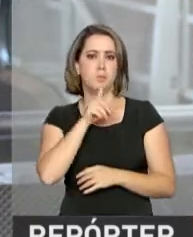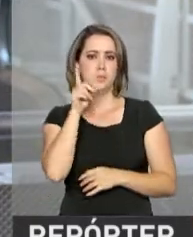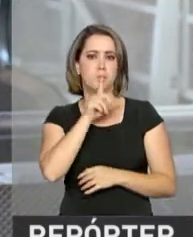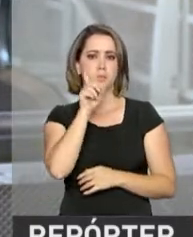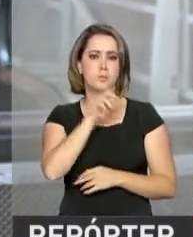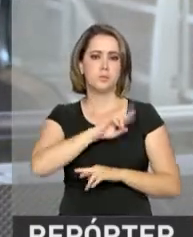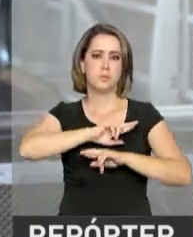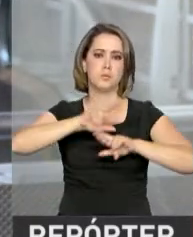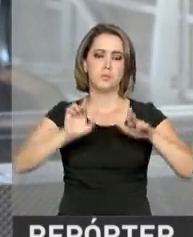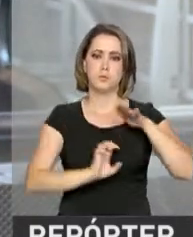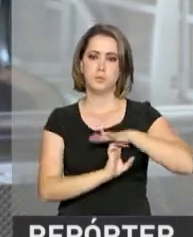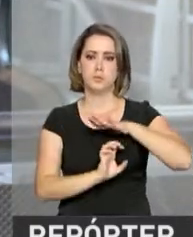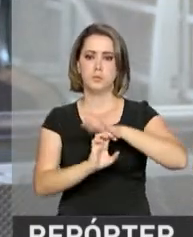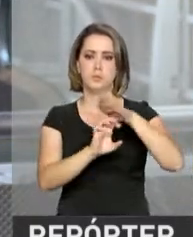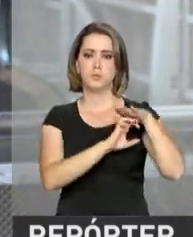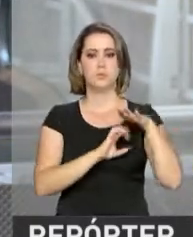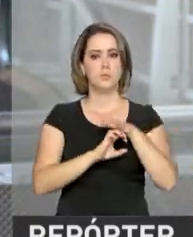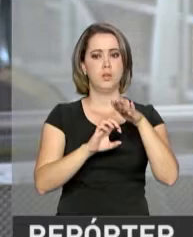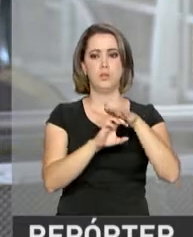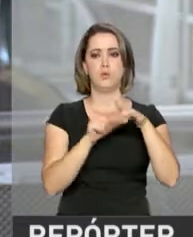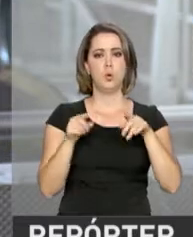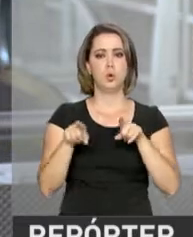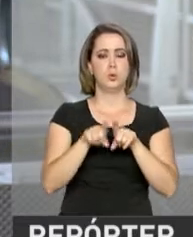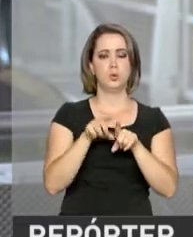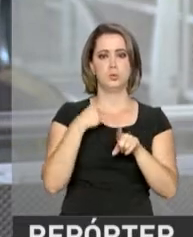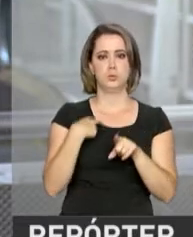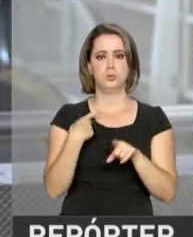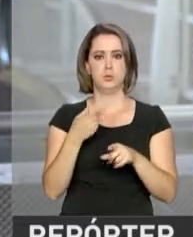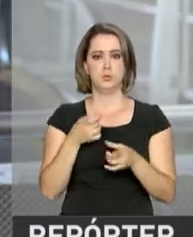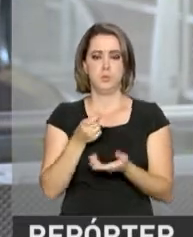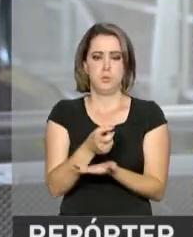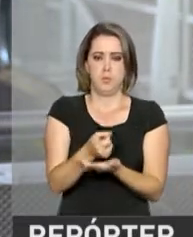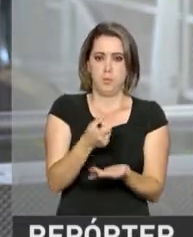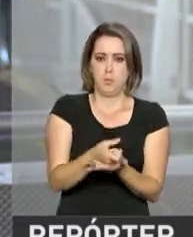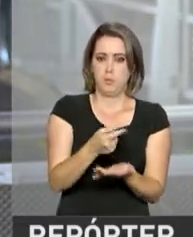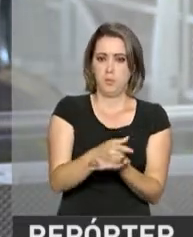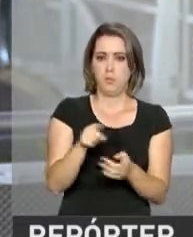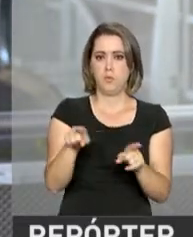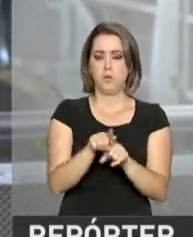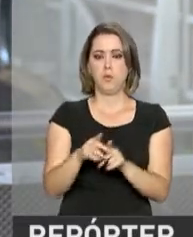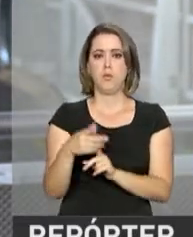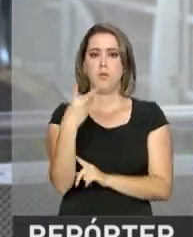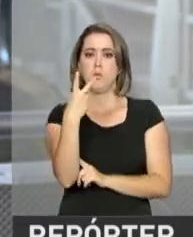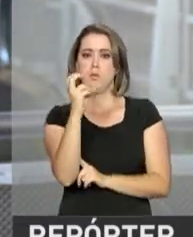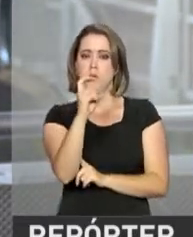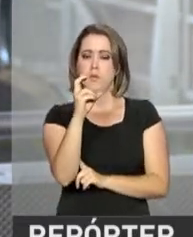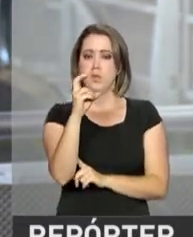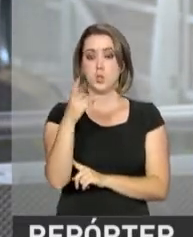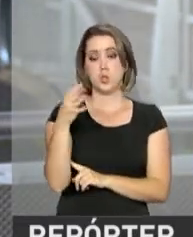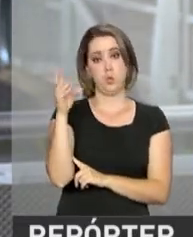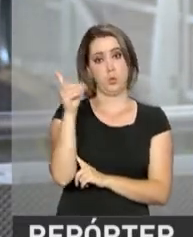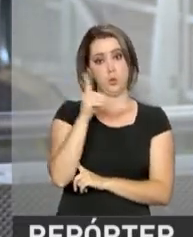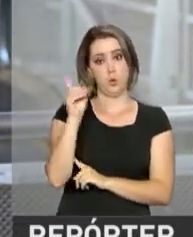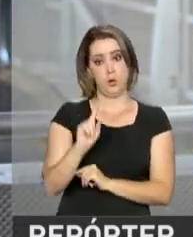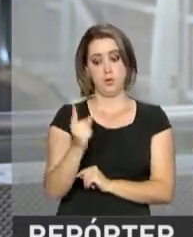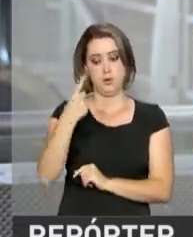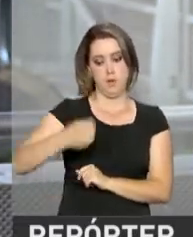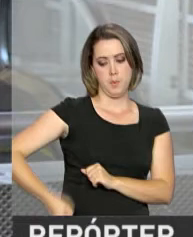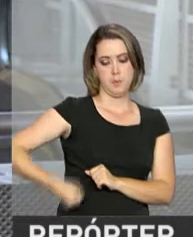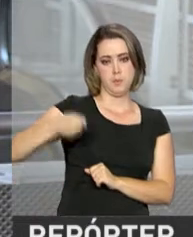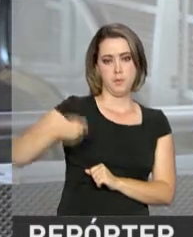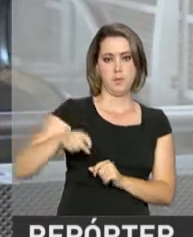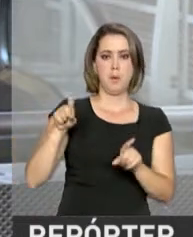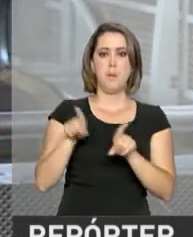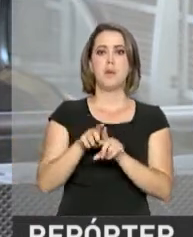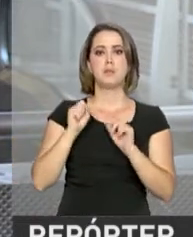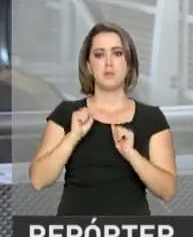aéreas cobra pelas bagagens despachadas nos voos nacionais. A média é de 25 dólares pela primeira bagagem, mas